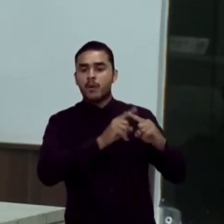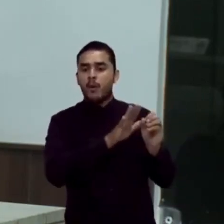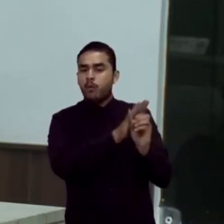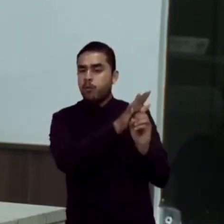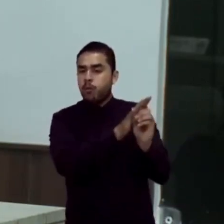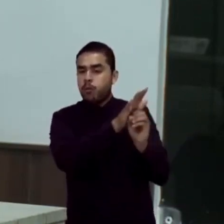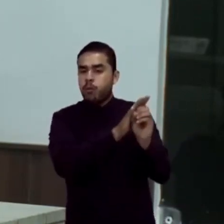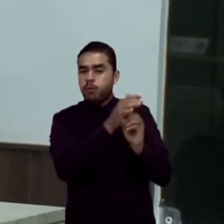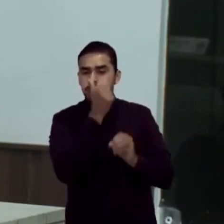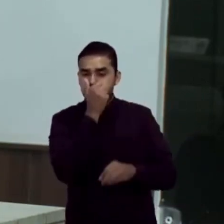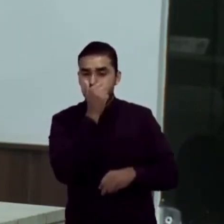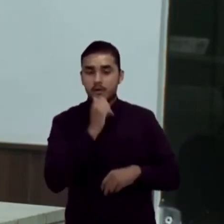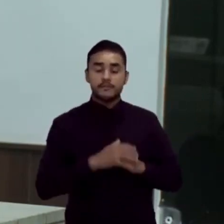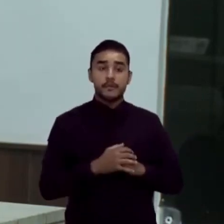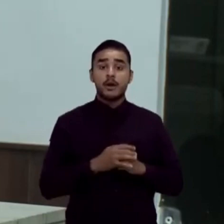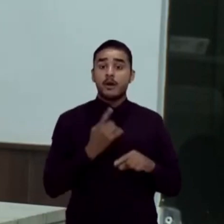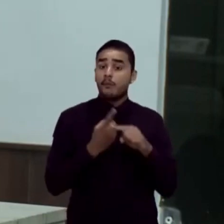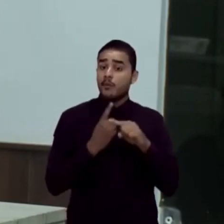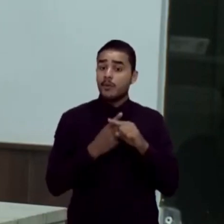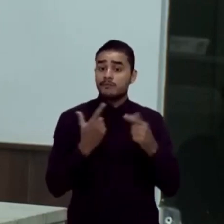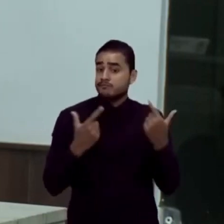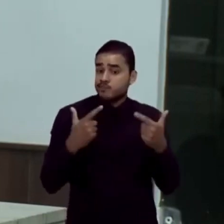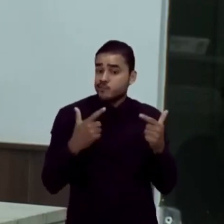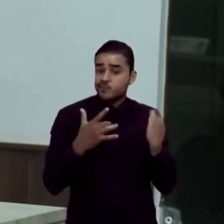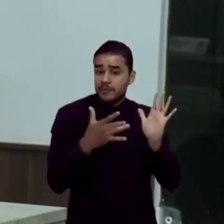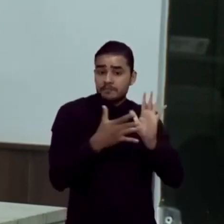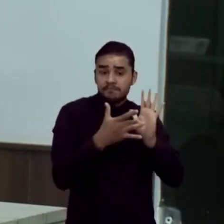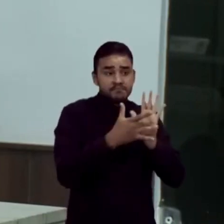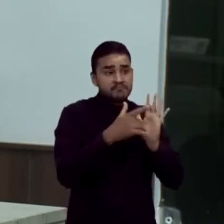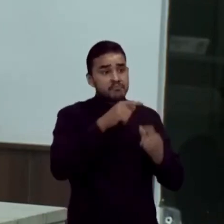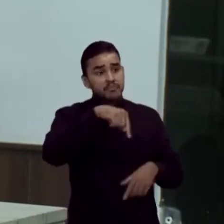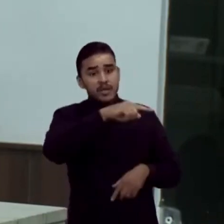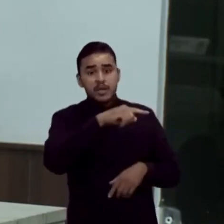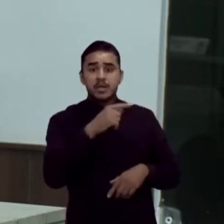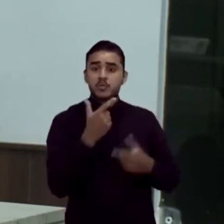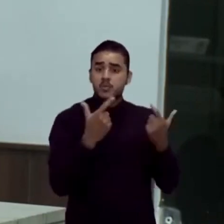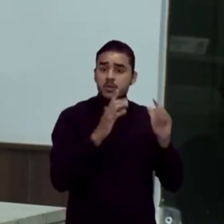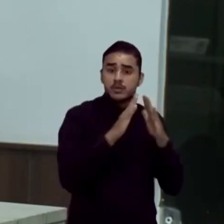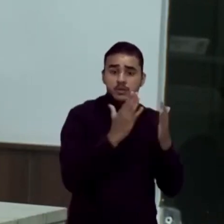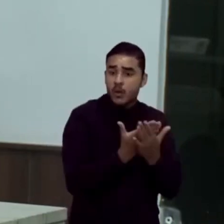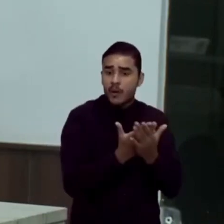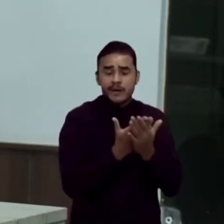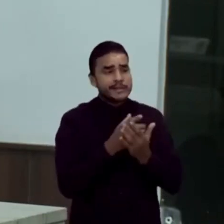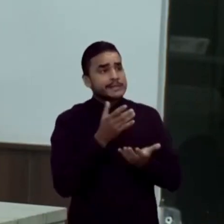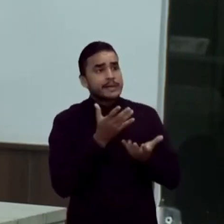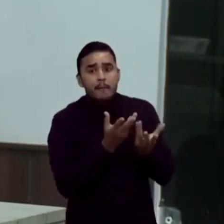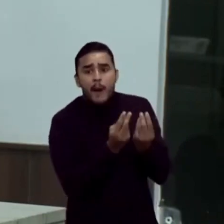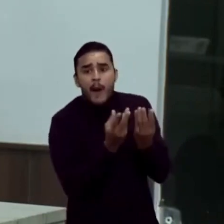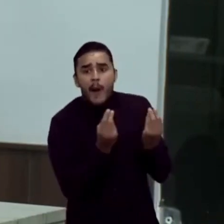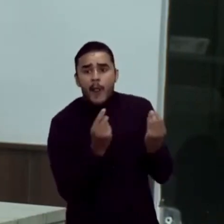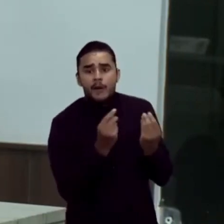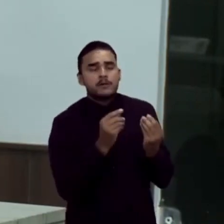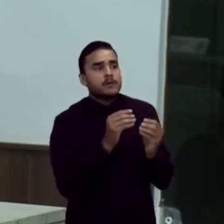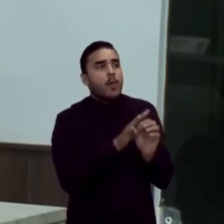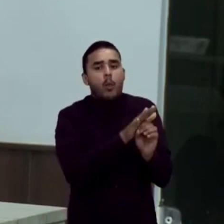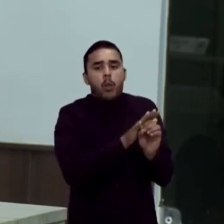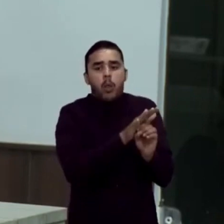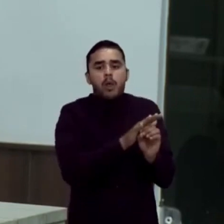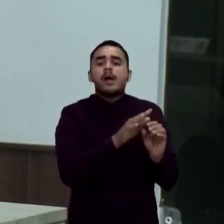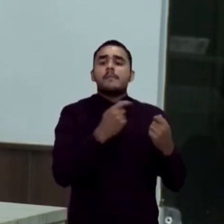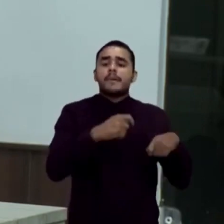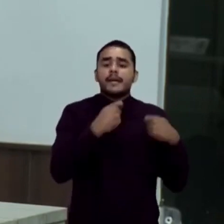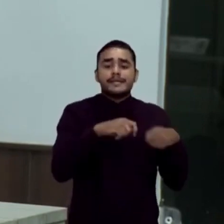de serviços públicos, seja pela importância histórica ou ambiental de algumas áreas de Fortaleza.